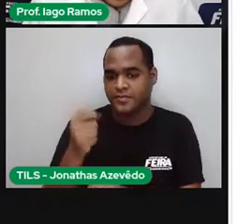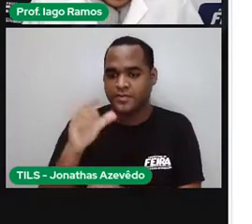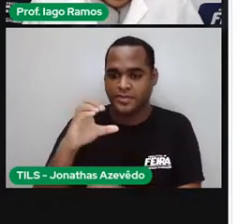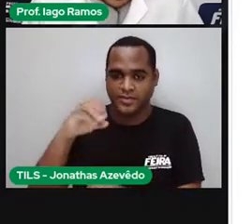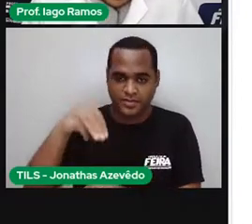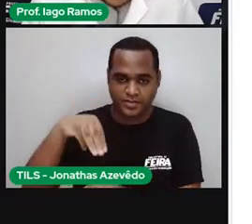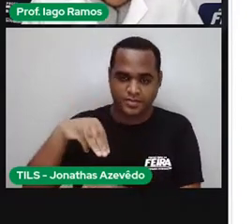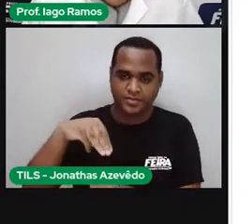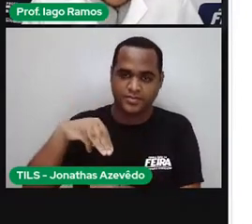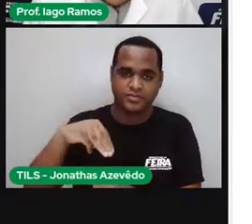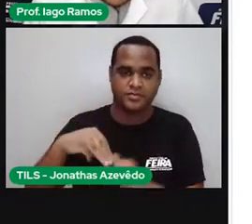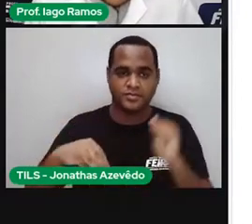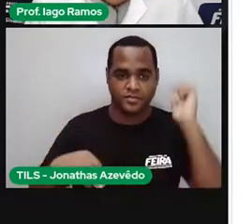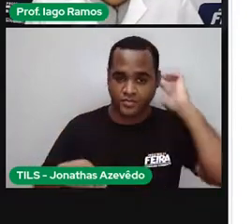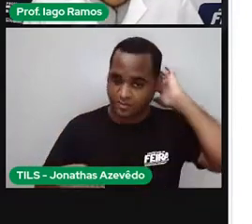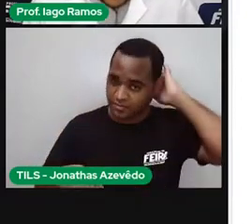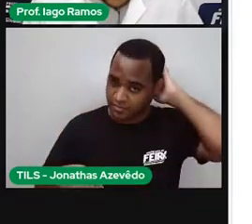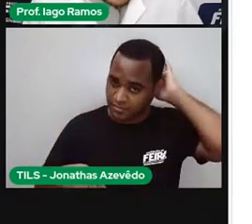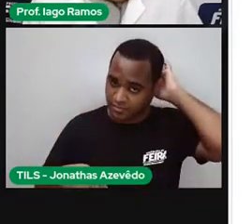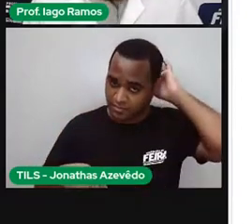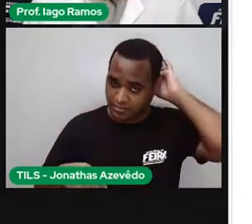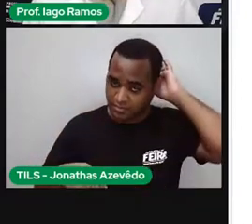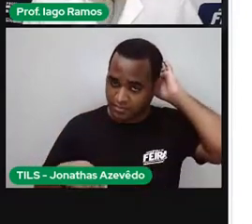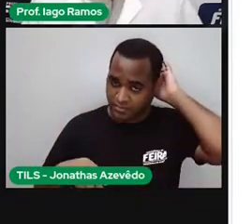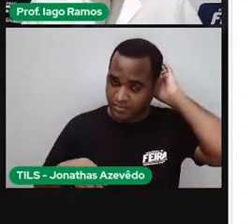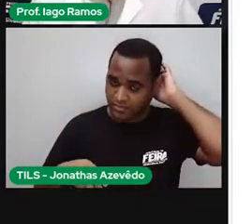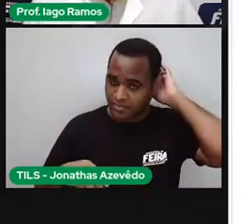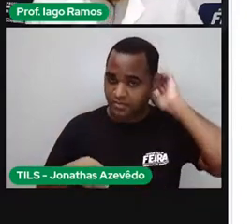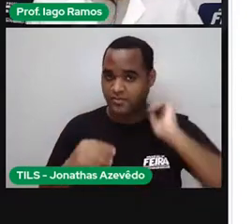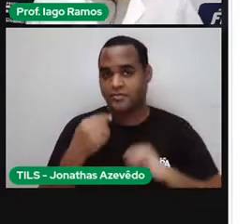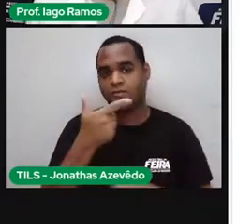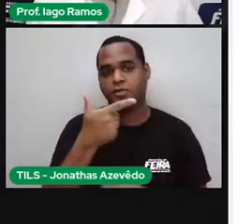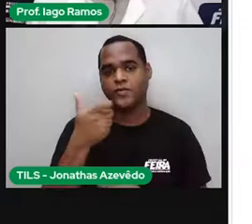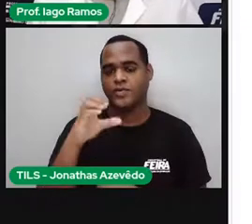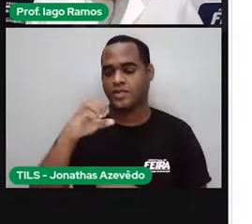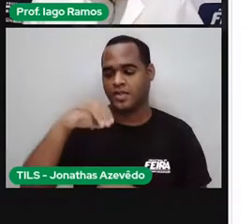centímetros os quadrados